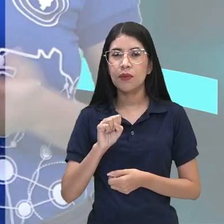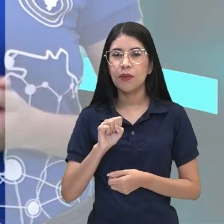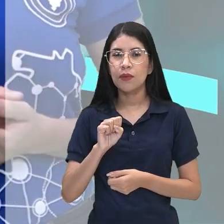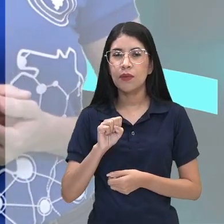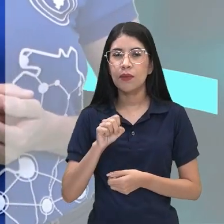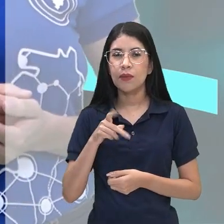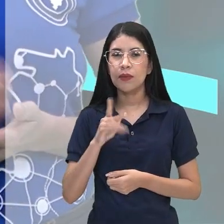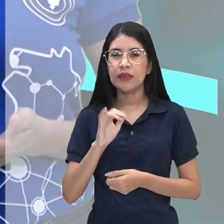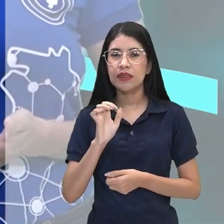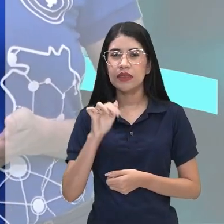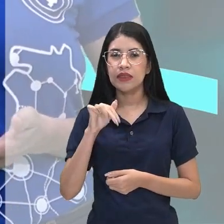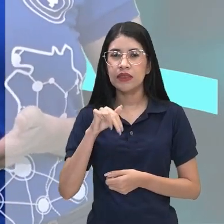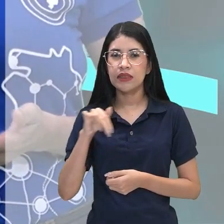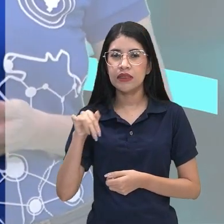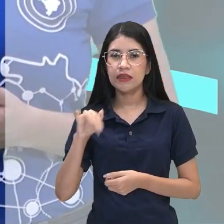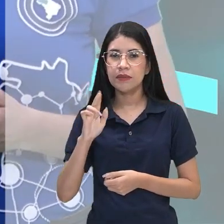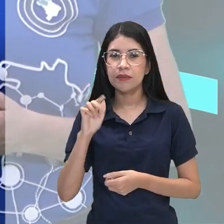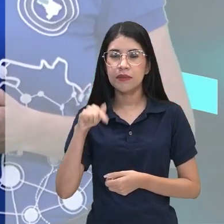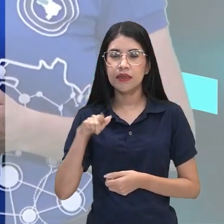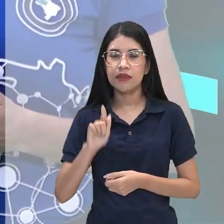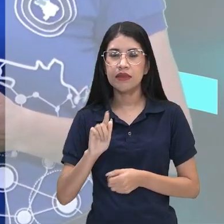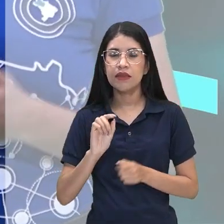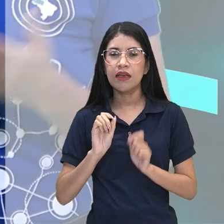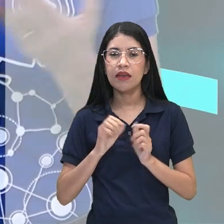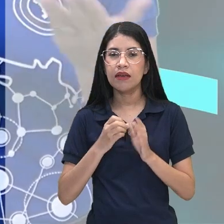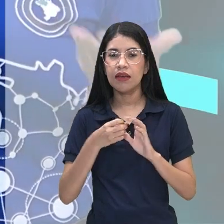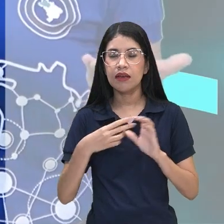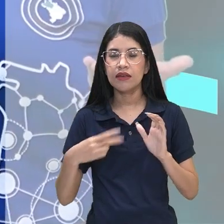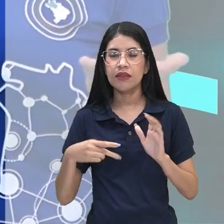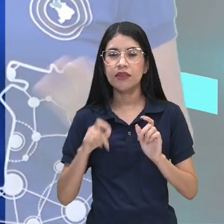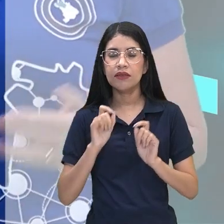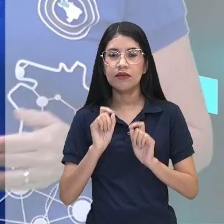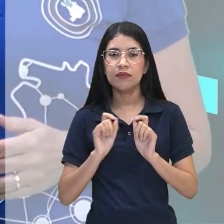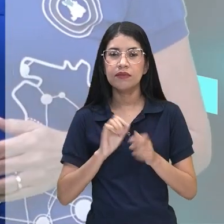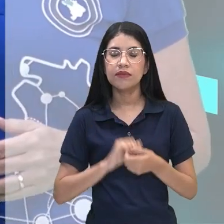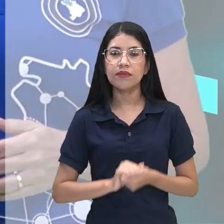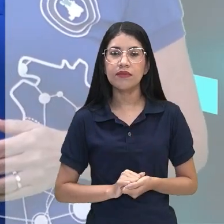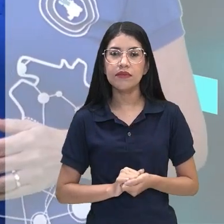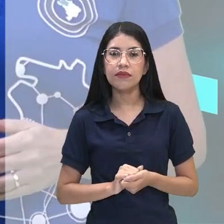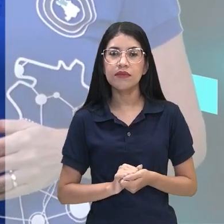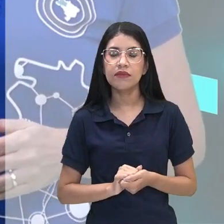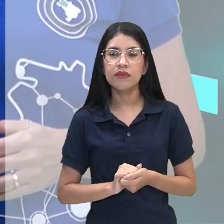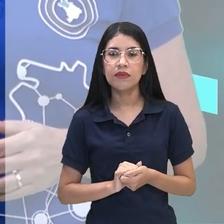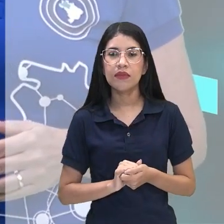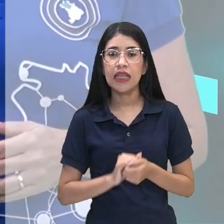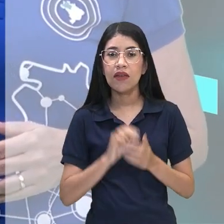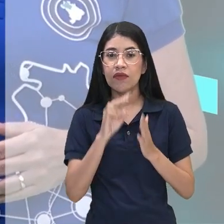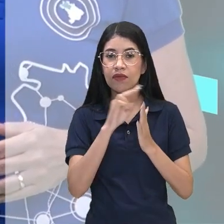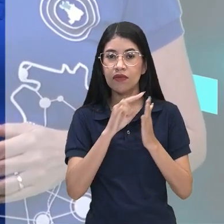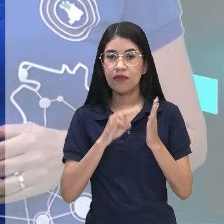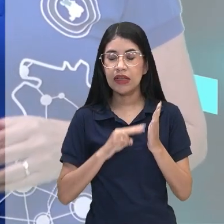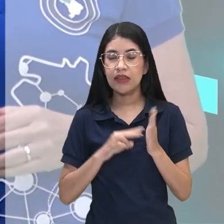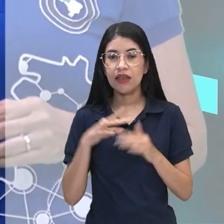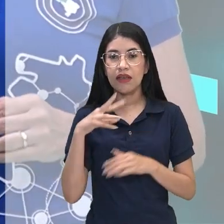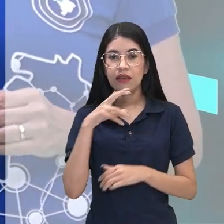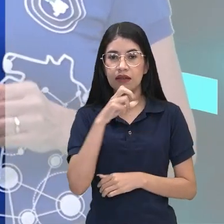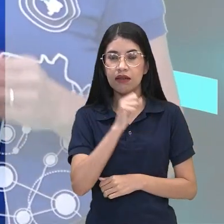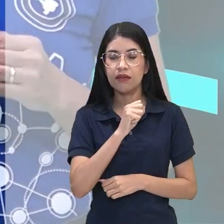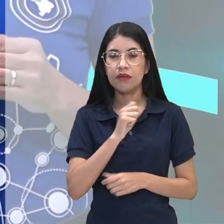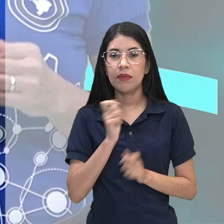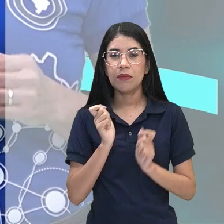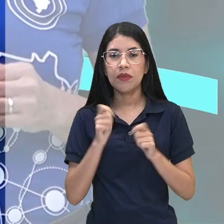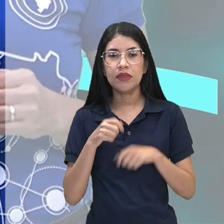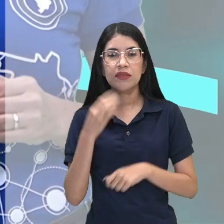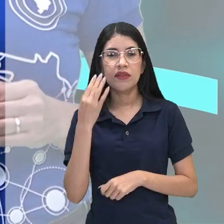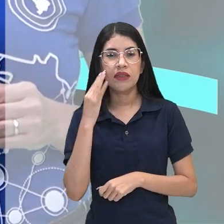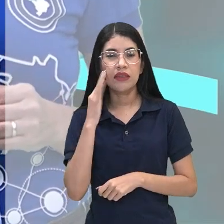as características do skimming? Acompanhe. Então, o skimming é uma leitura rápida para obter